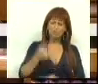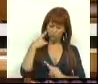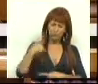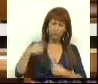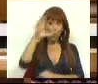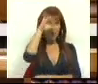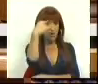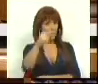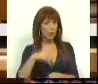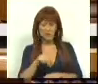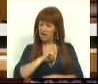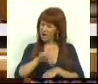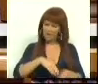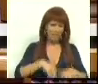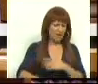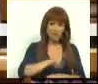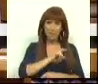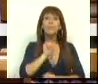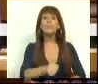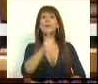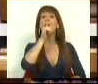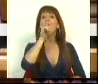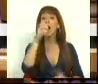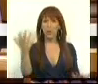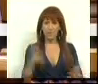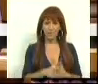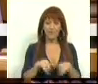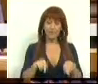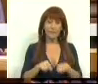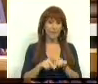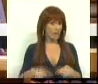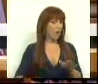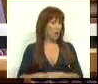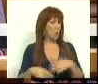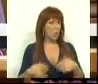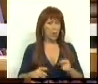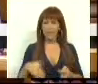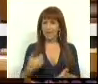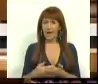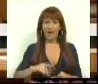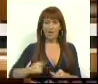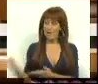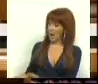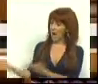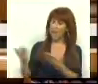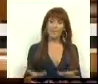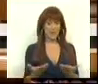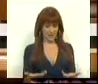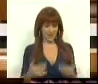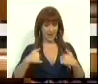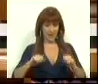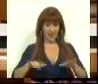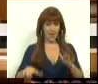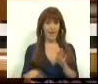expressa do Governo de privatização da água. É essa a ameaça que leva os Verdes a apresentar a presente